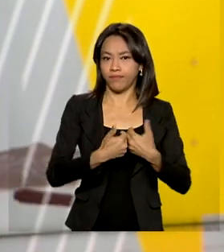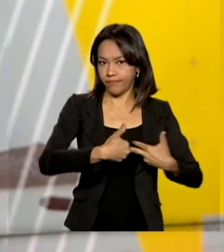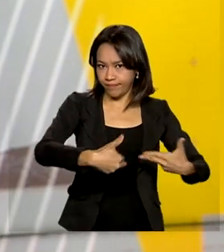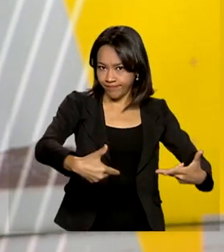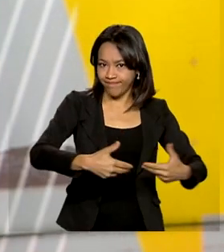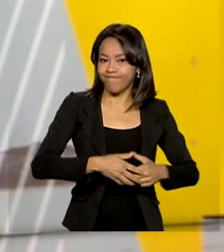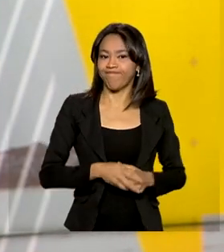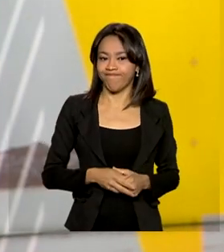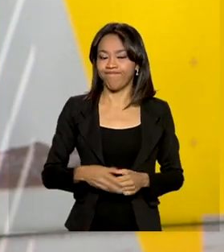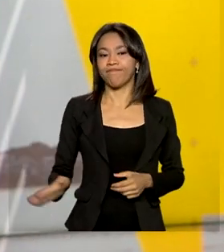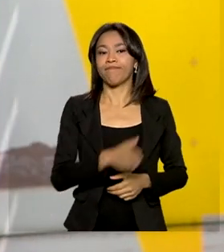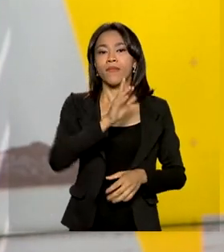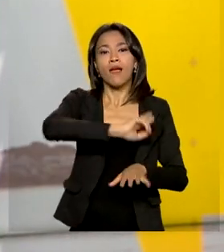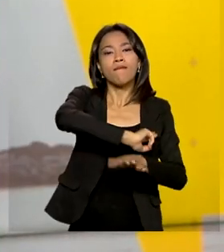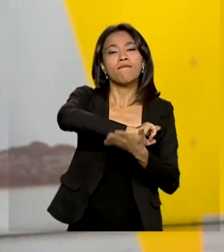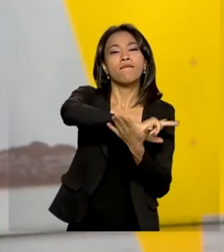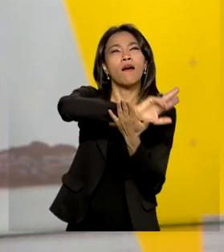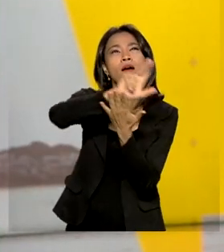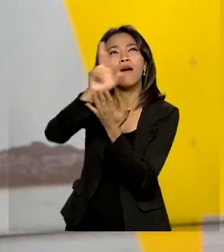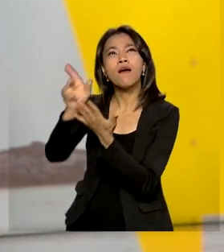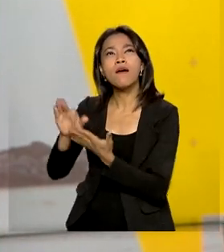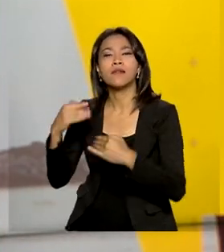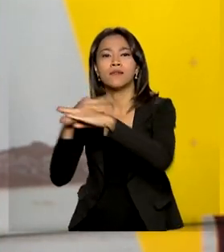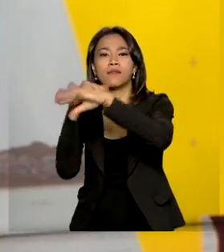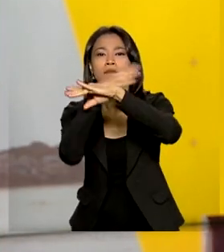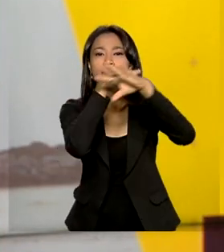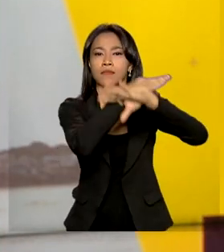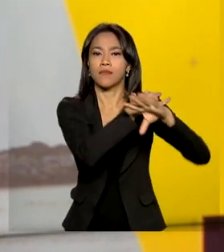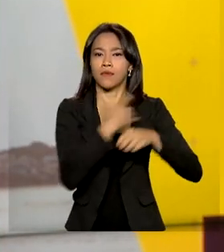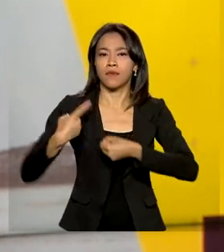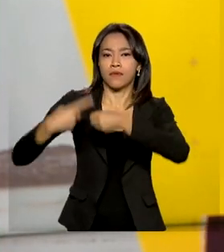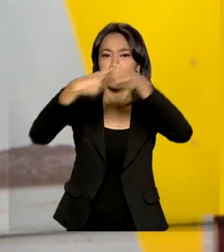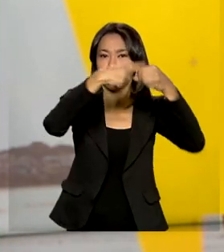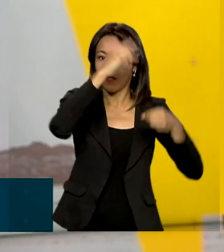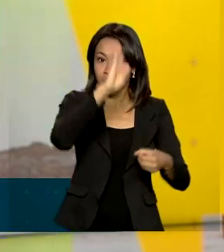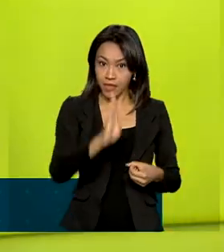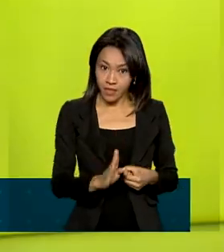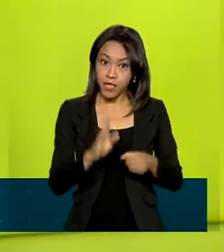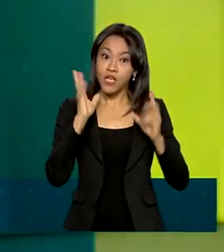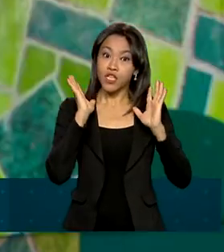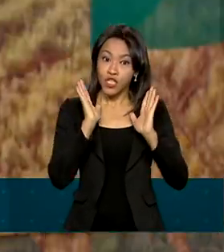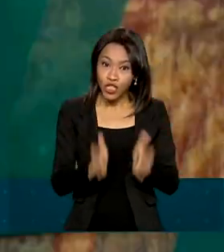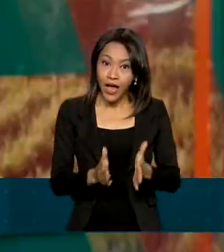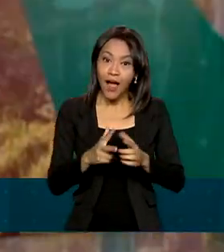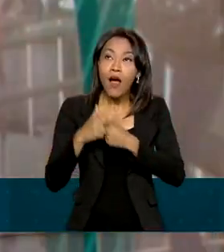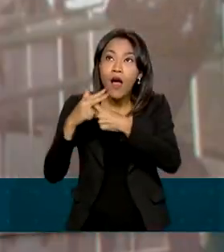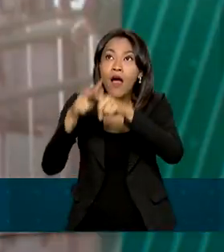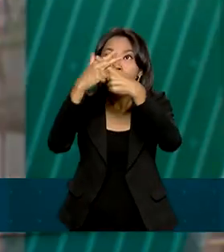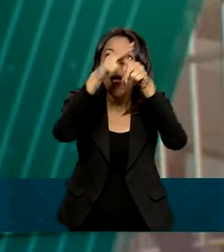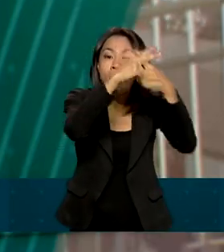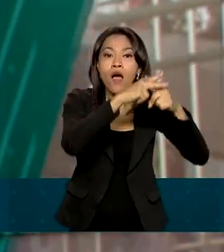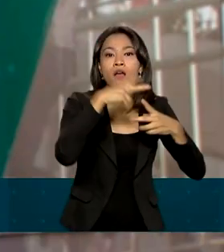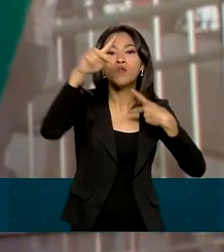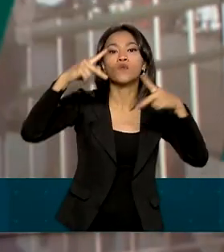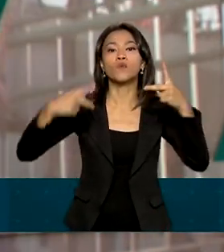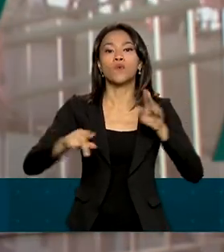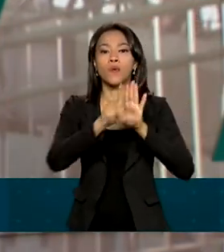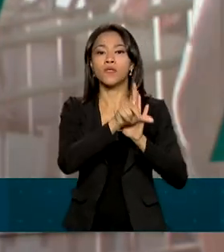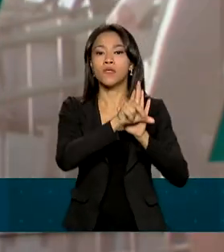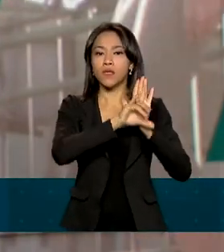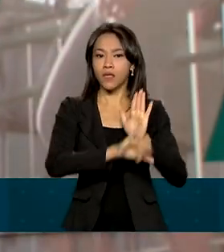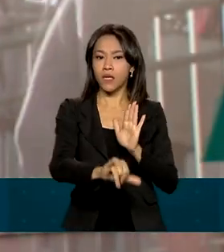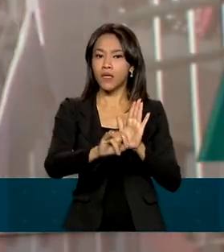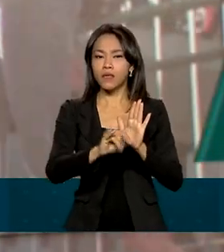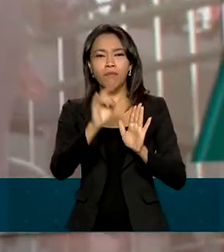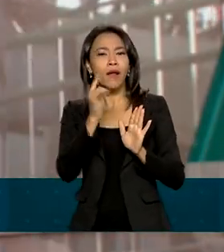em várias cidades brasileiras já atualizaram as Lê as legislações locais para